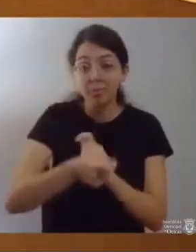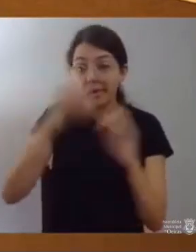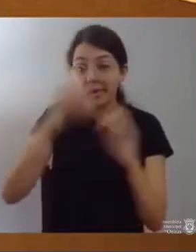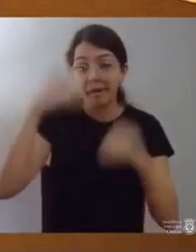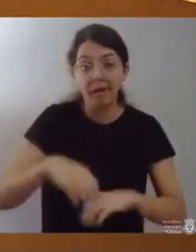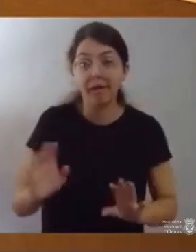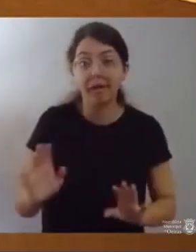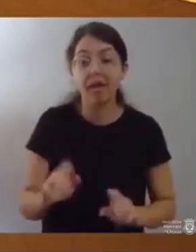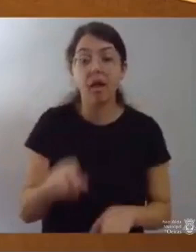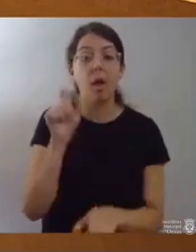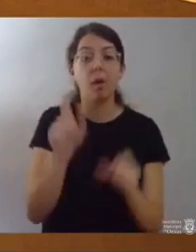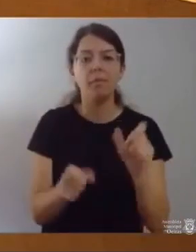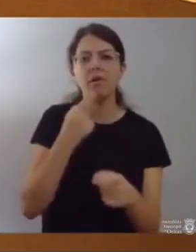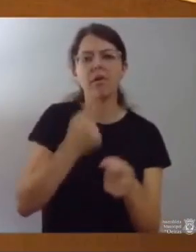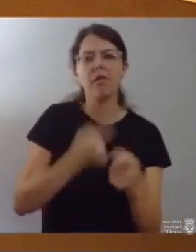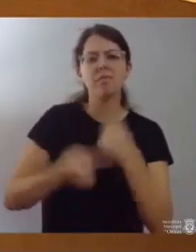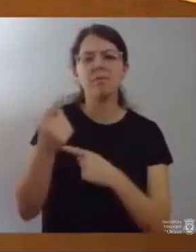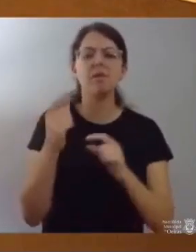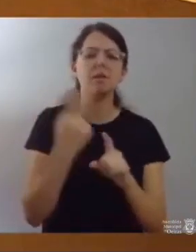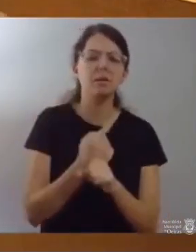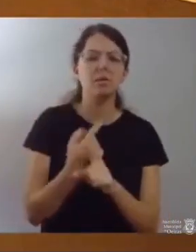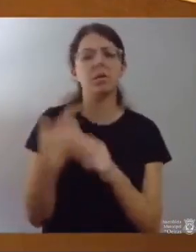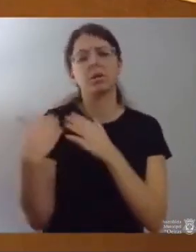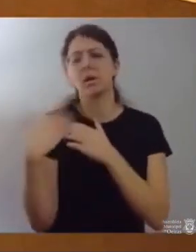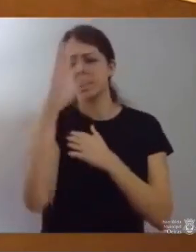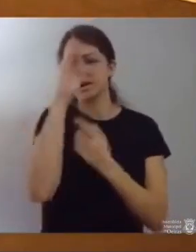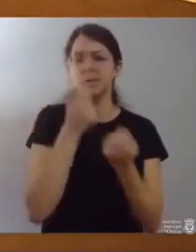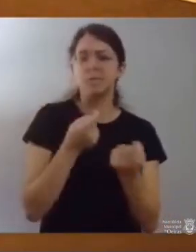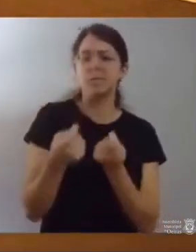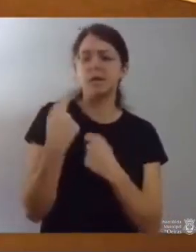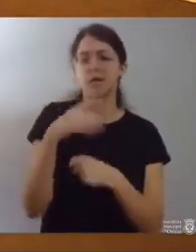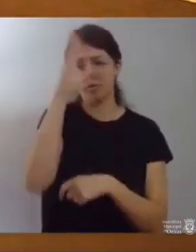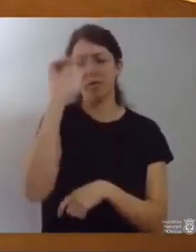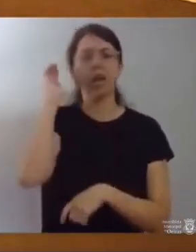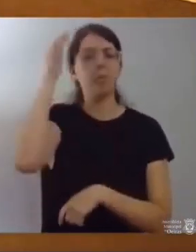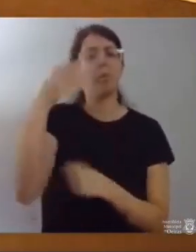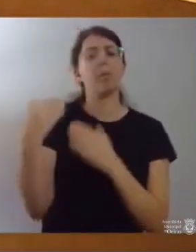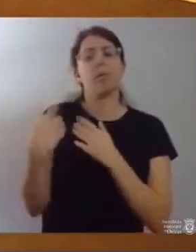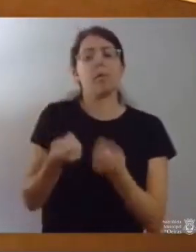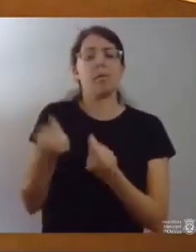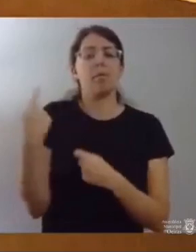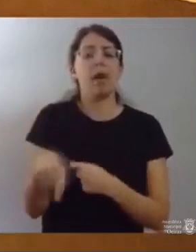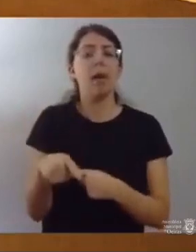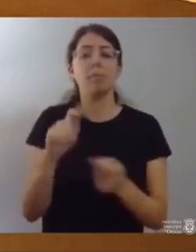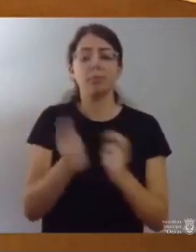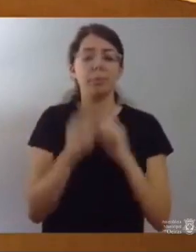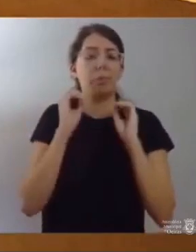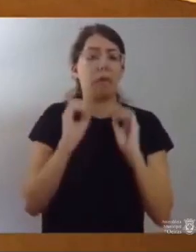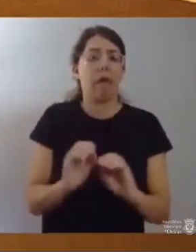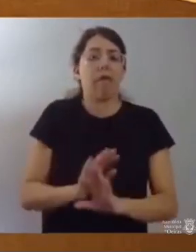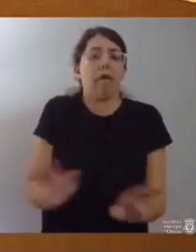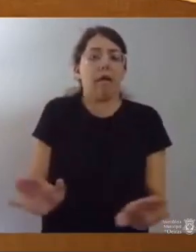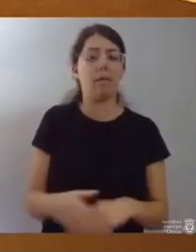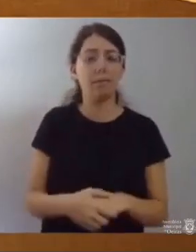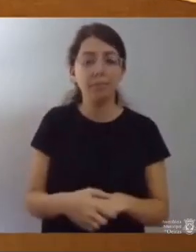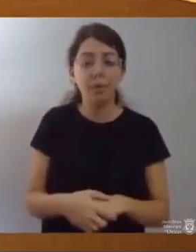que se queixam têm responsabilidades governativas no Governo da República. É curioso. Exatamente. O Partido